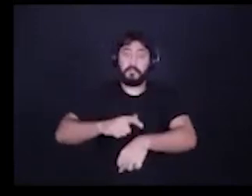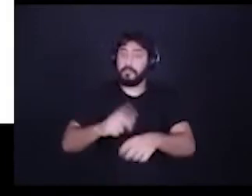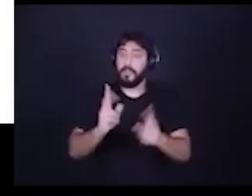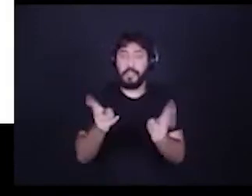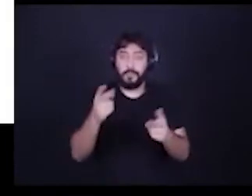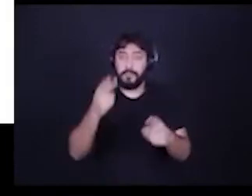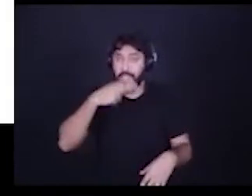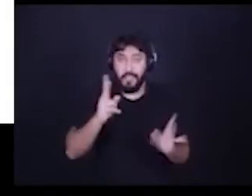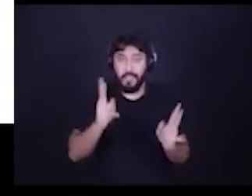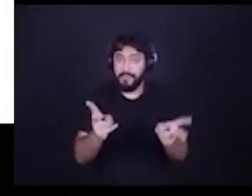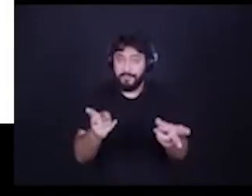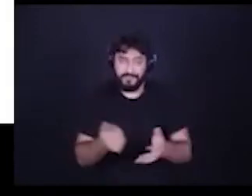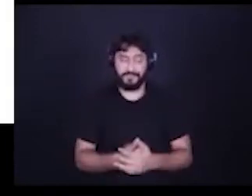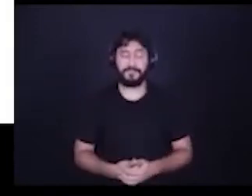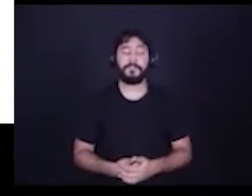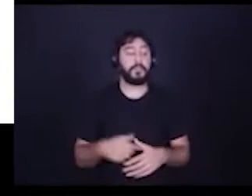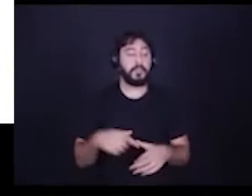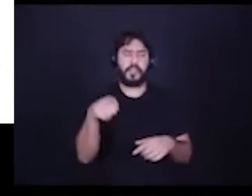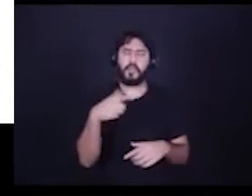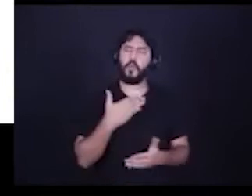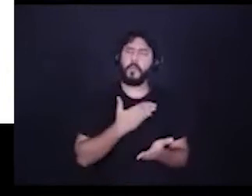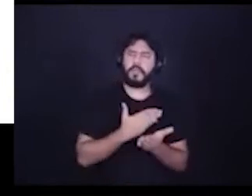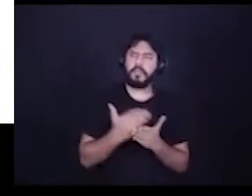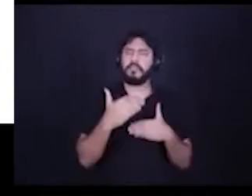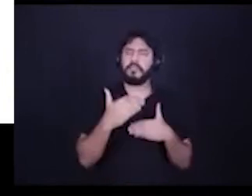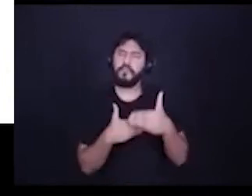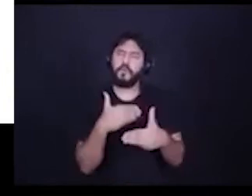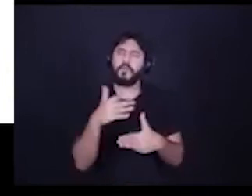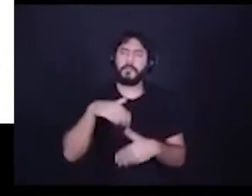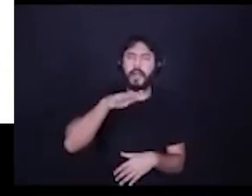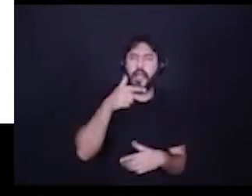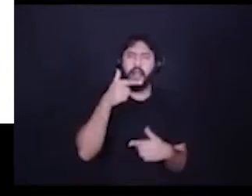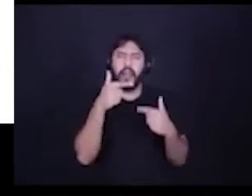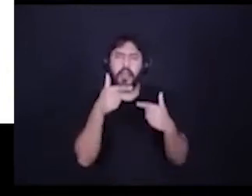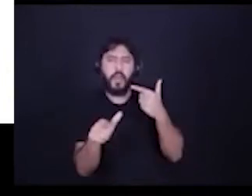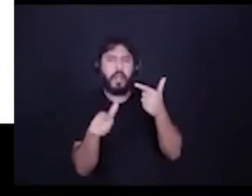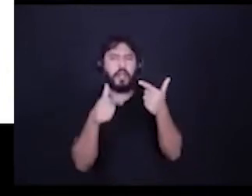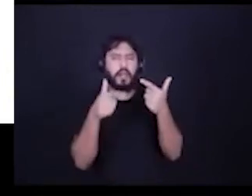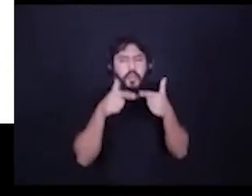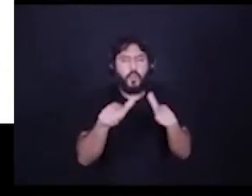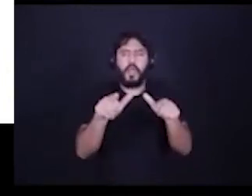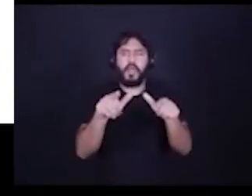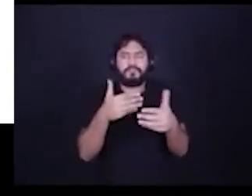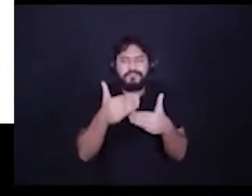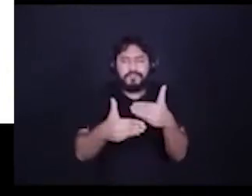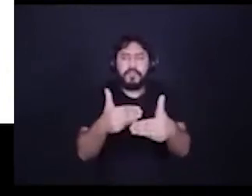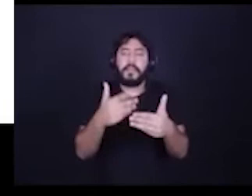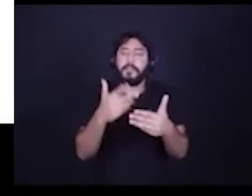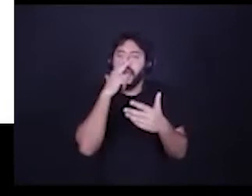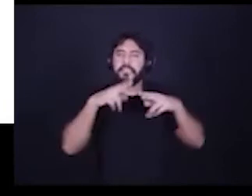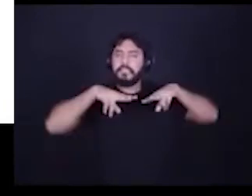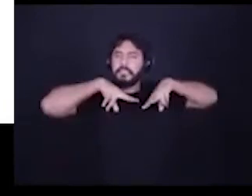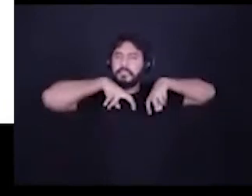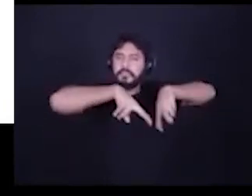E aí, a partir disso, eu fui começando a desenvolver mais essa linguagem. Então, eu fui começando a entrar num período de investigação gráfica. Então,